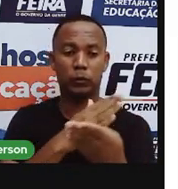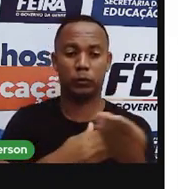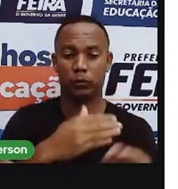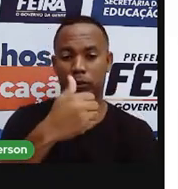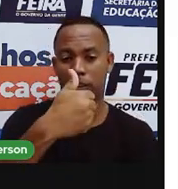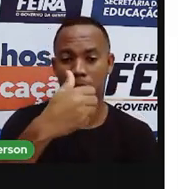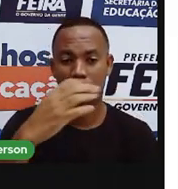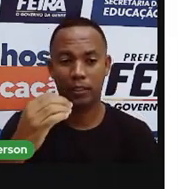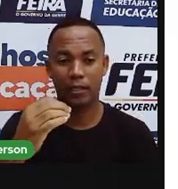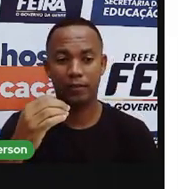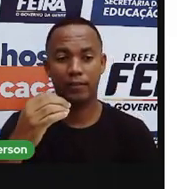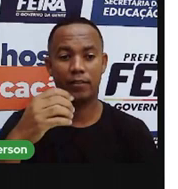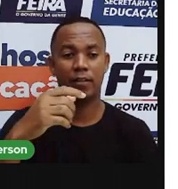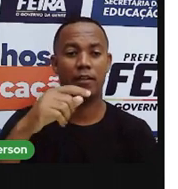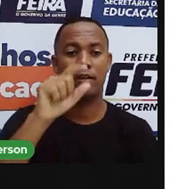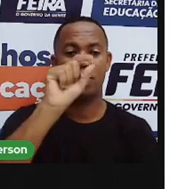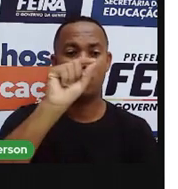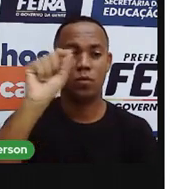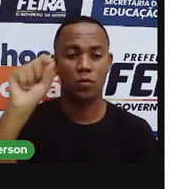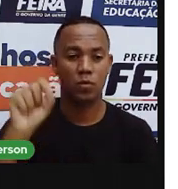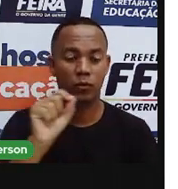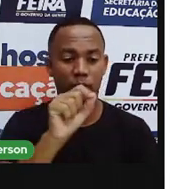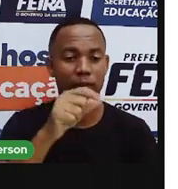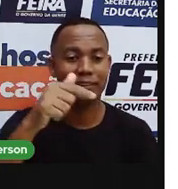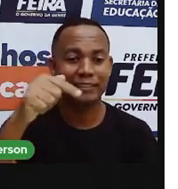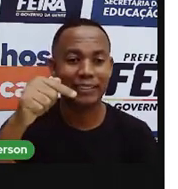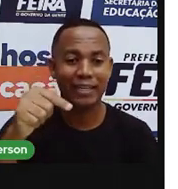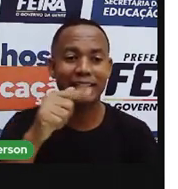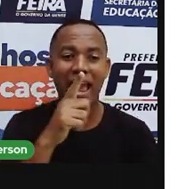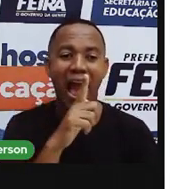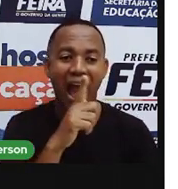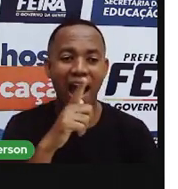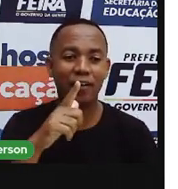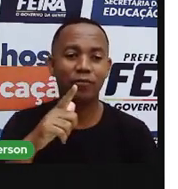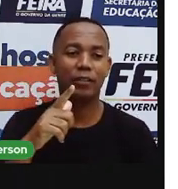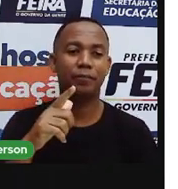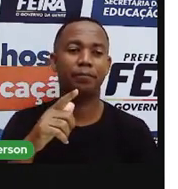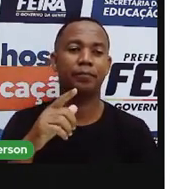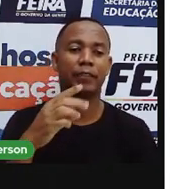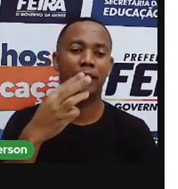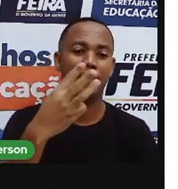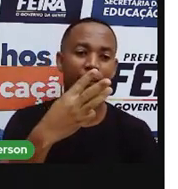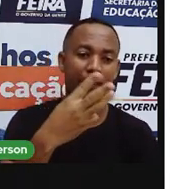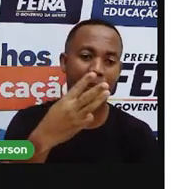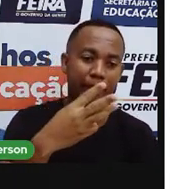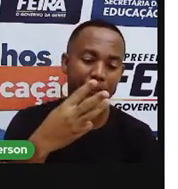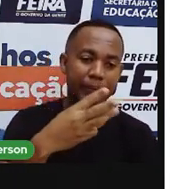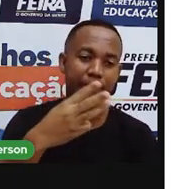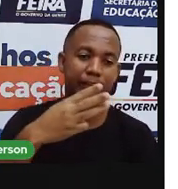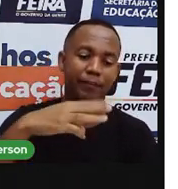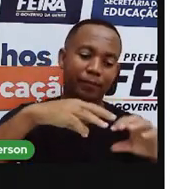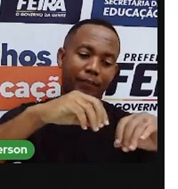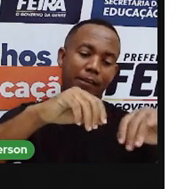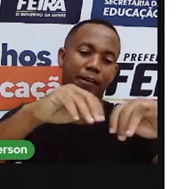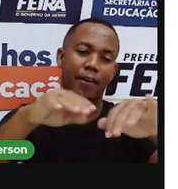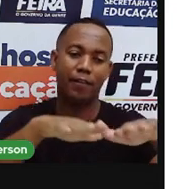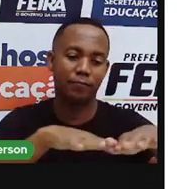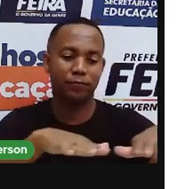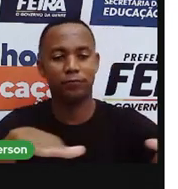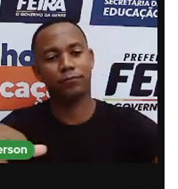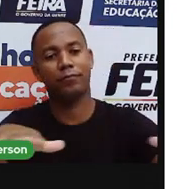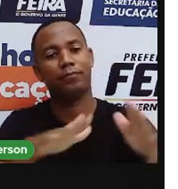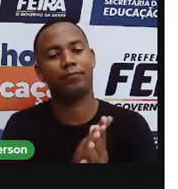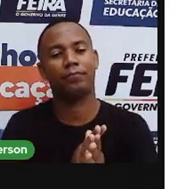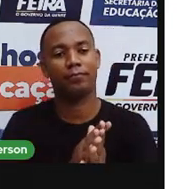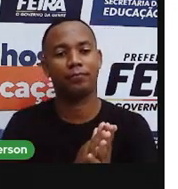partes, 7 dessas 10 partes seria o quê? Água. E 3 seria o quê? Terra. Não é isso?